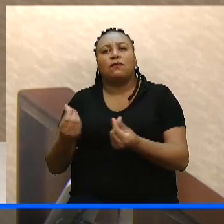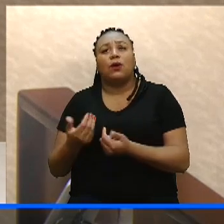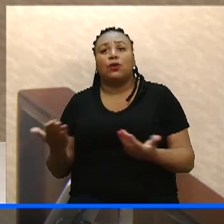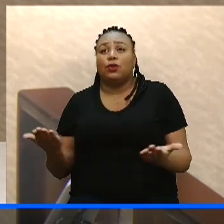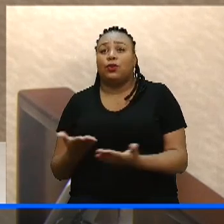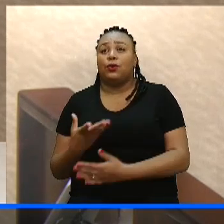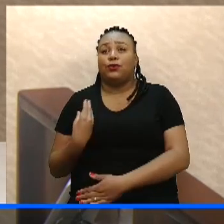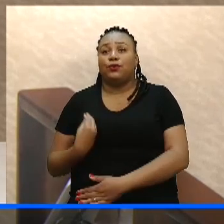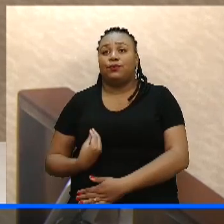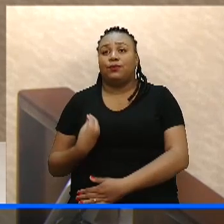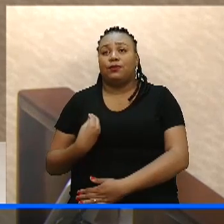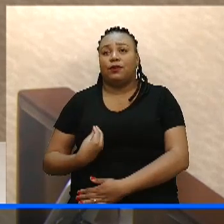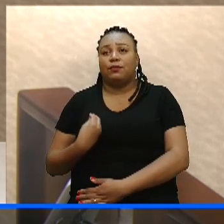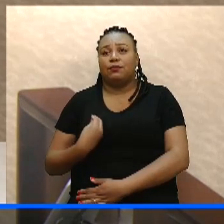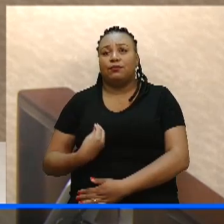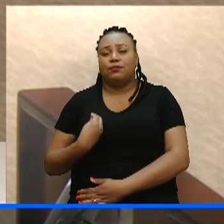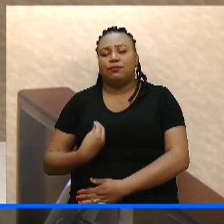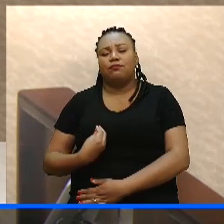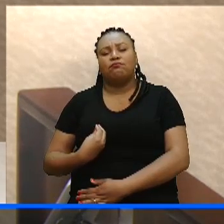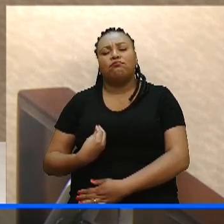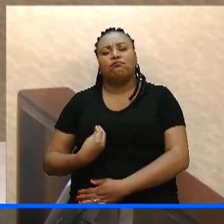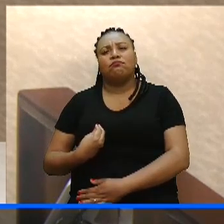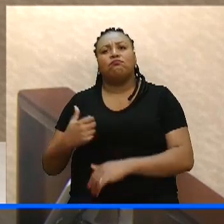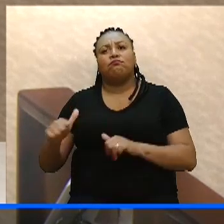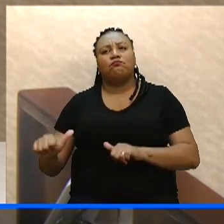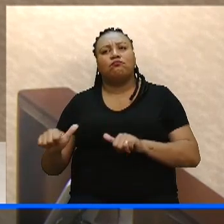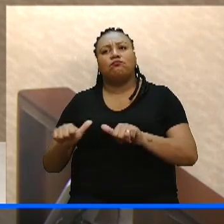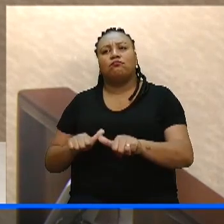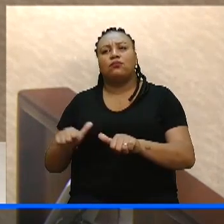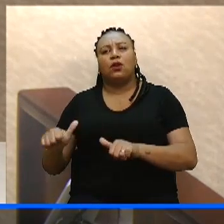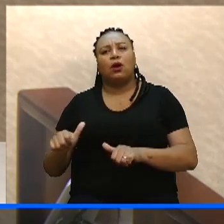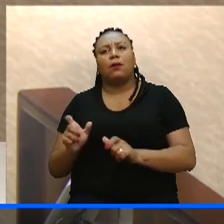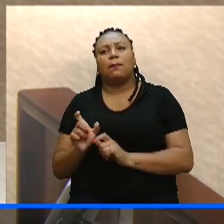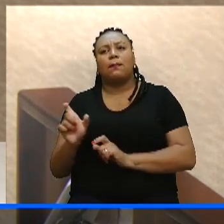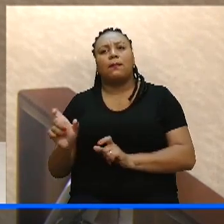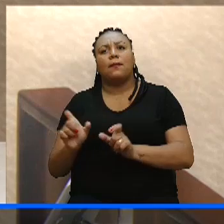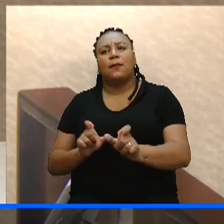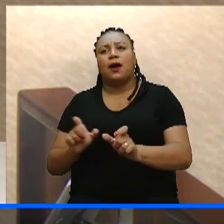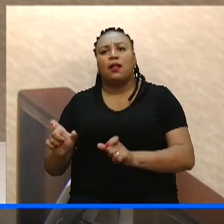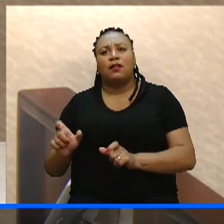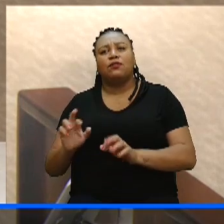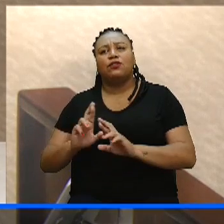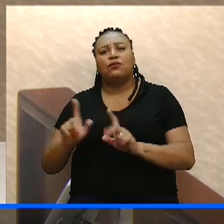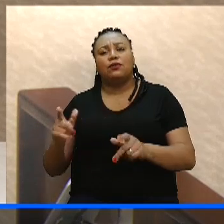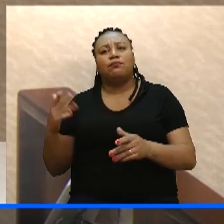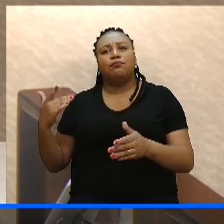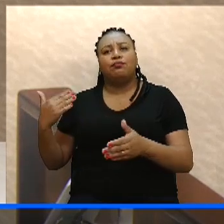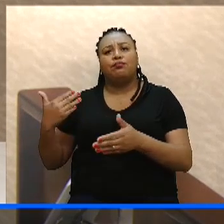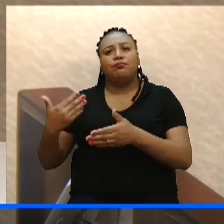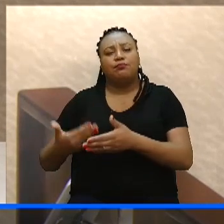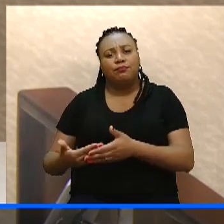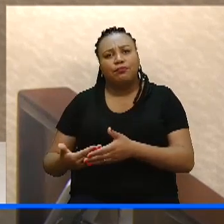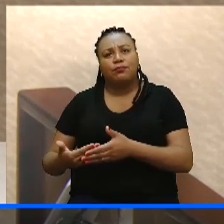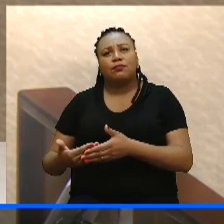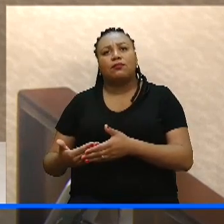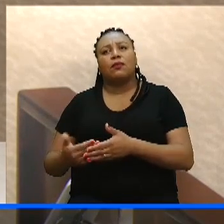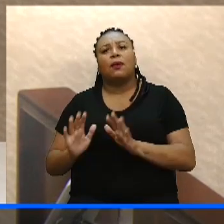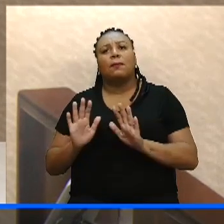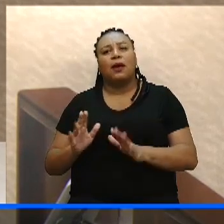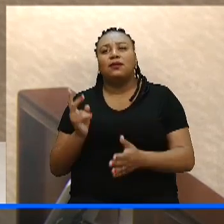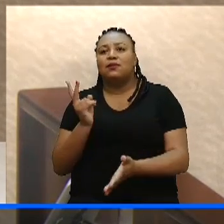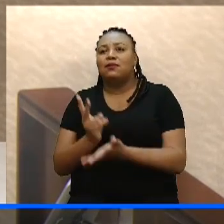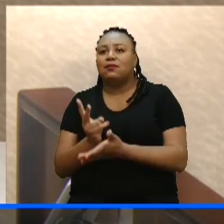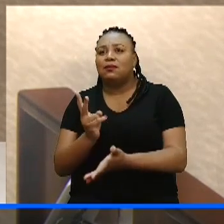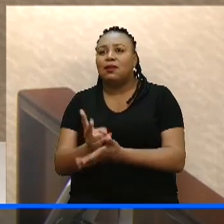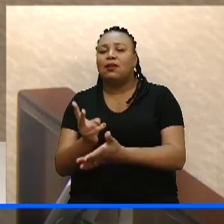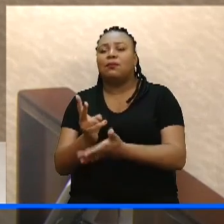vivemos revezam-se siglas das mais diversas ao longo do tempo mas sempre